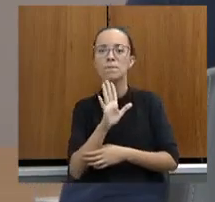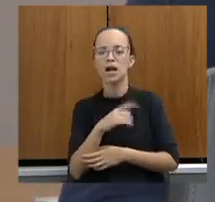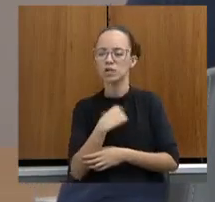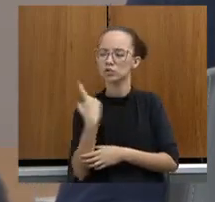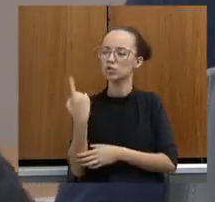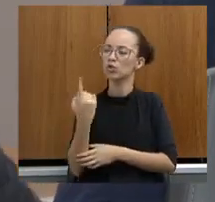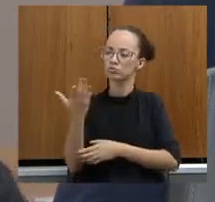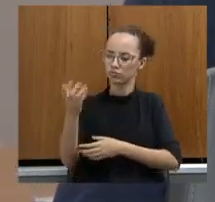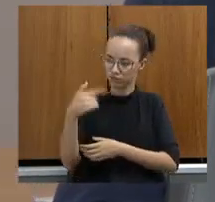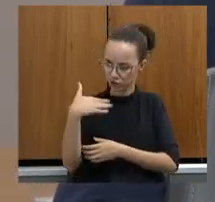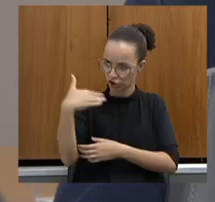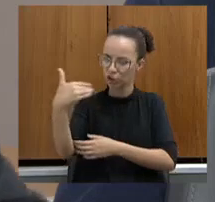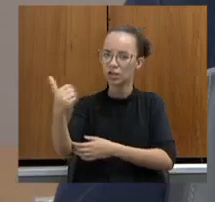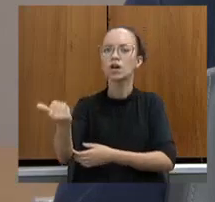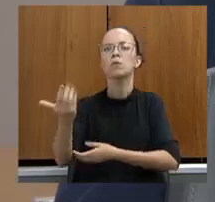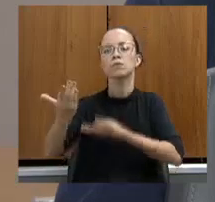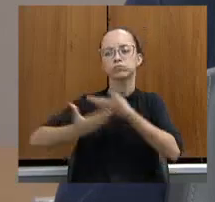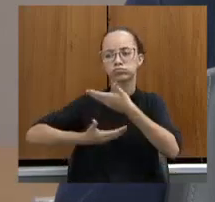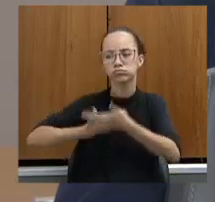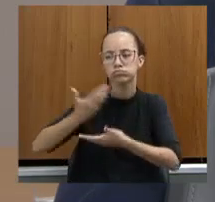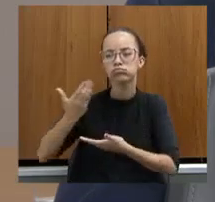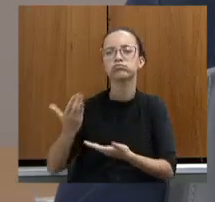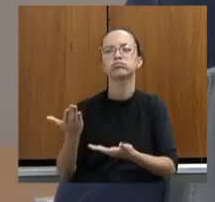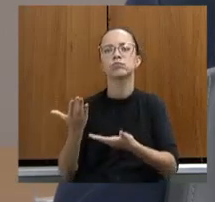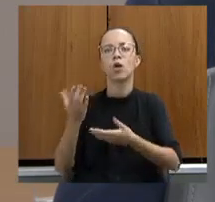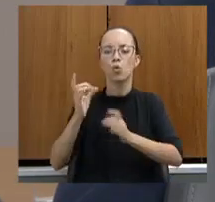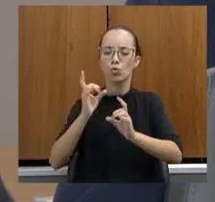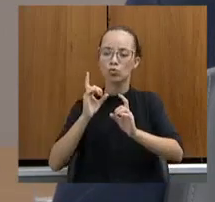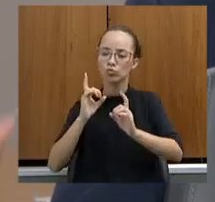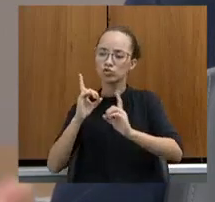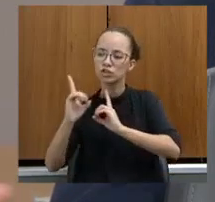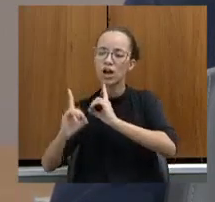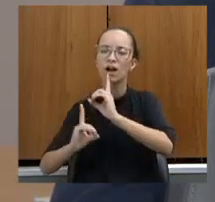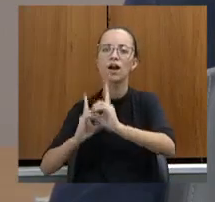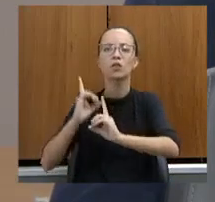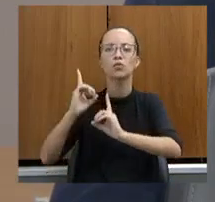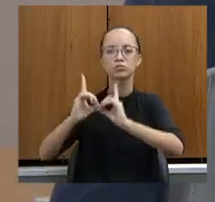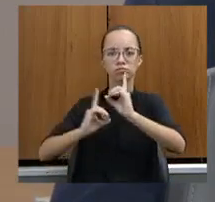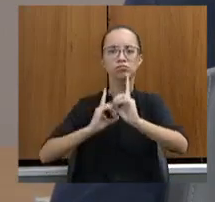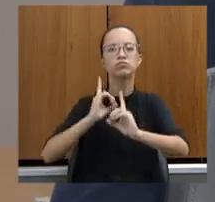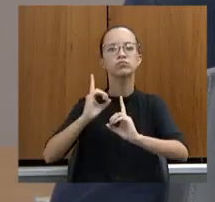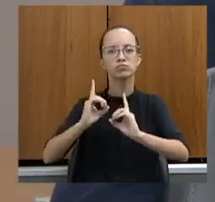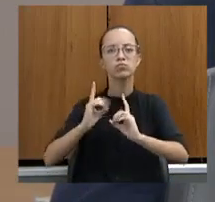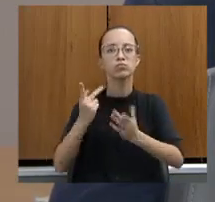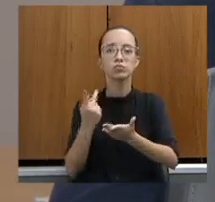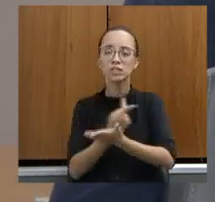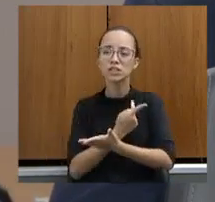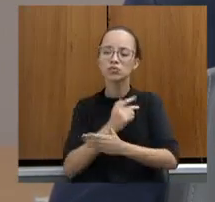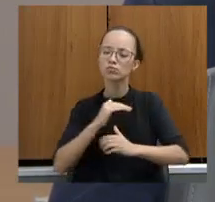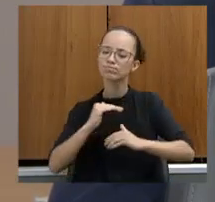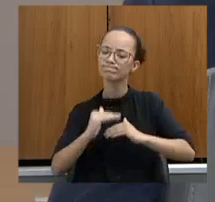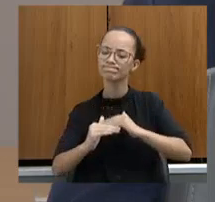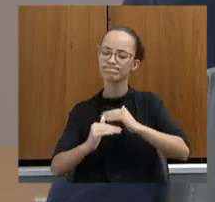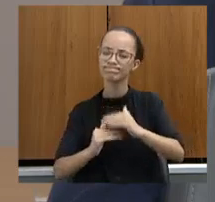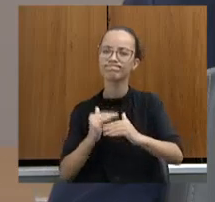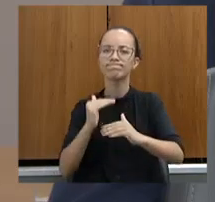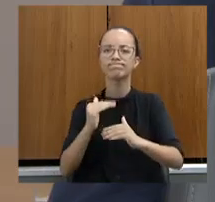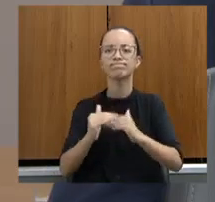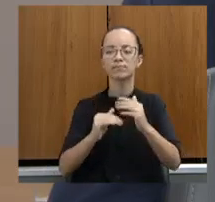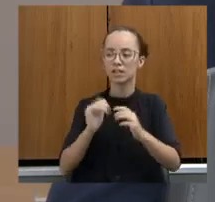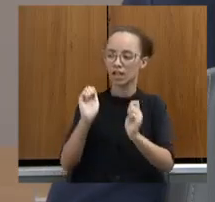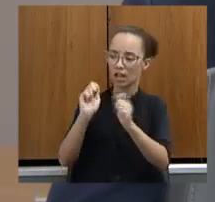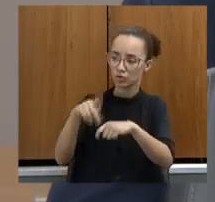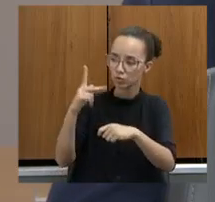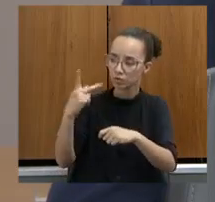escuta se chama você abre a oportunidade para o diálogo e esse trabalho do Diálogo construindo dentro das suas possibilidades